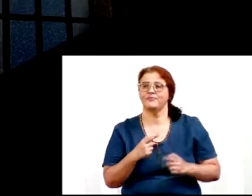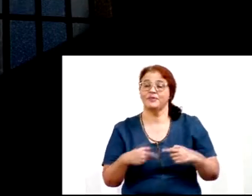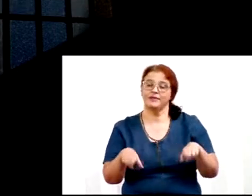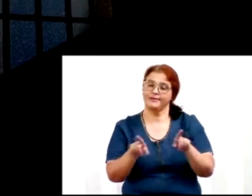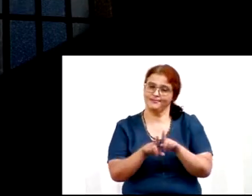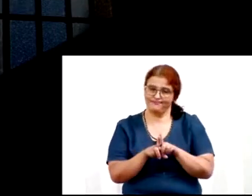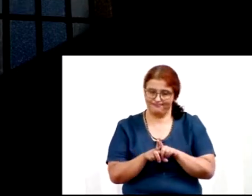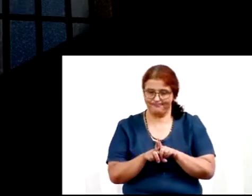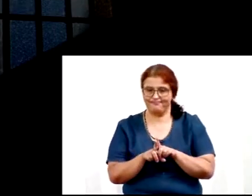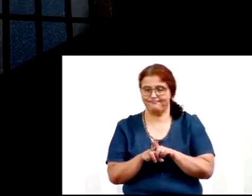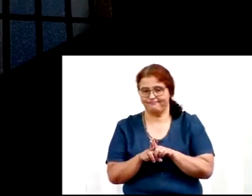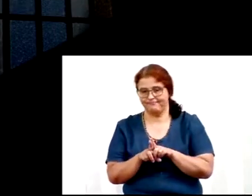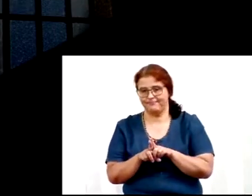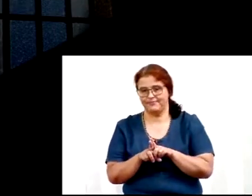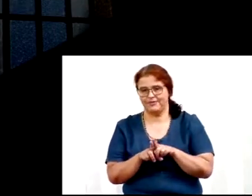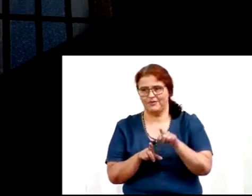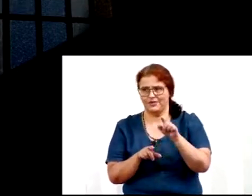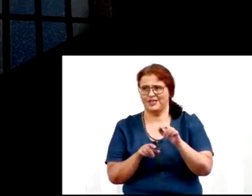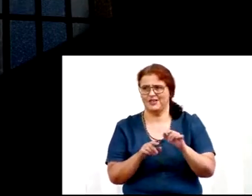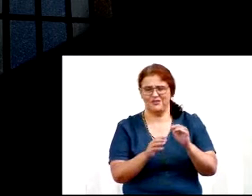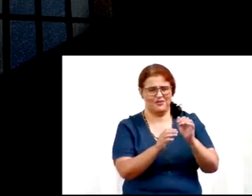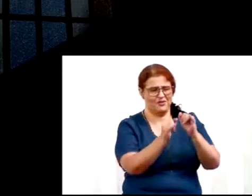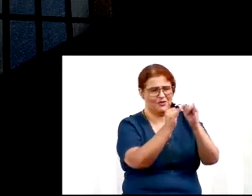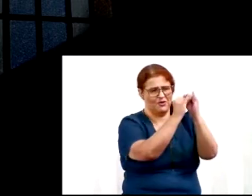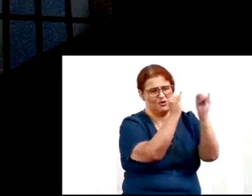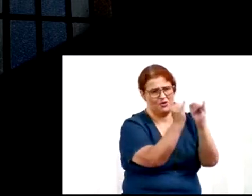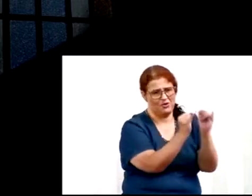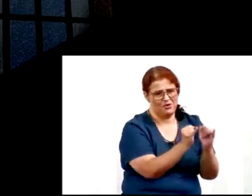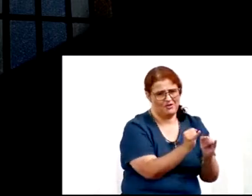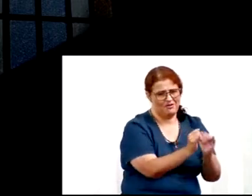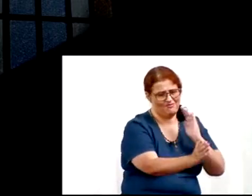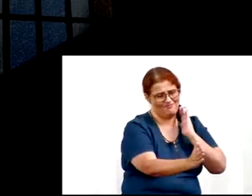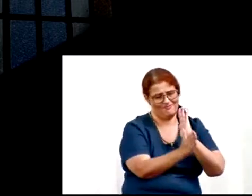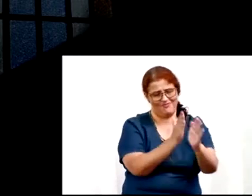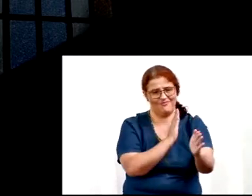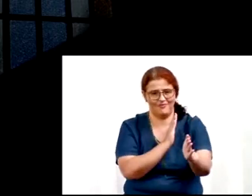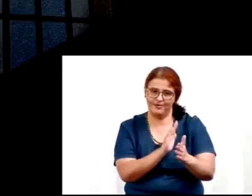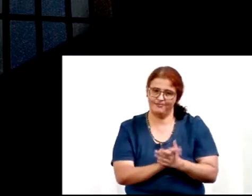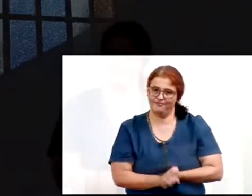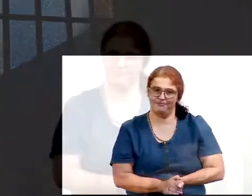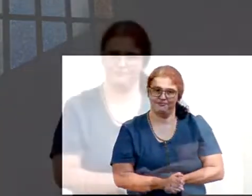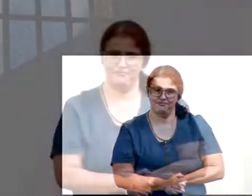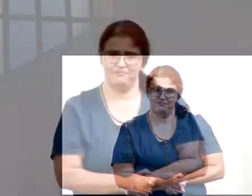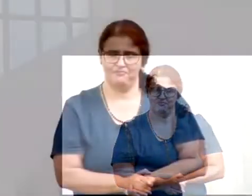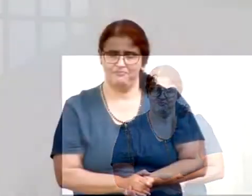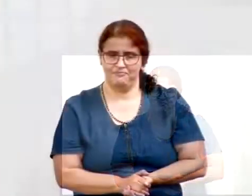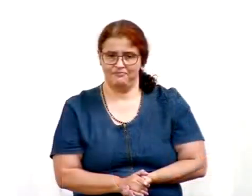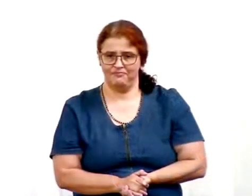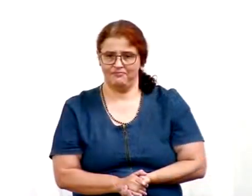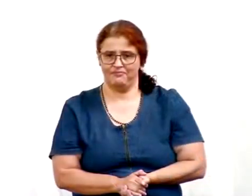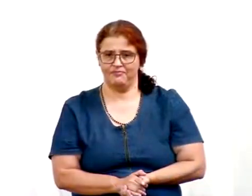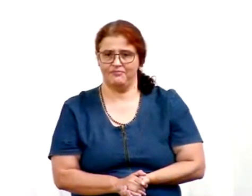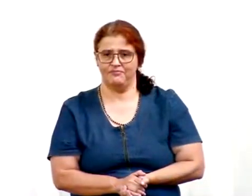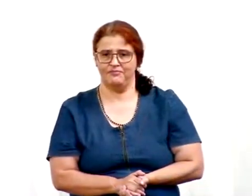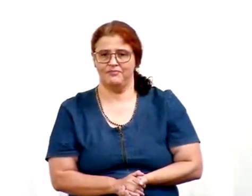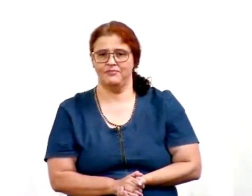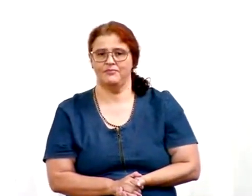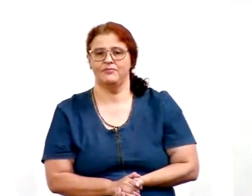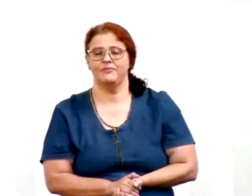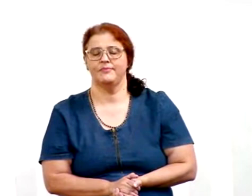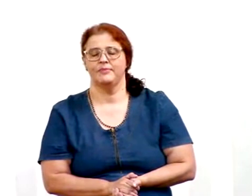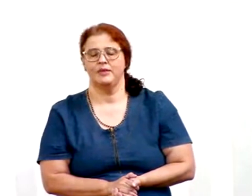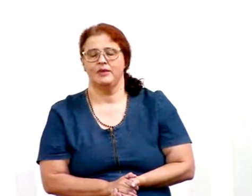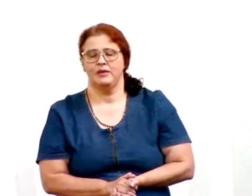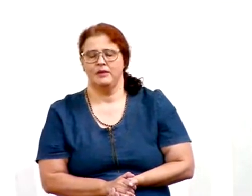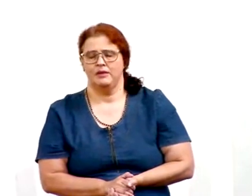meus amados, fugi da idolatria. Oremos mais uma vez. Senhor, fala